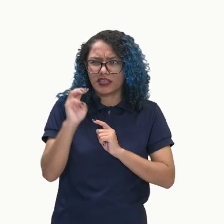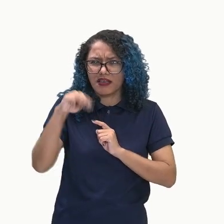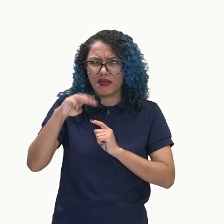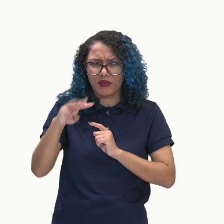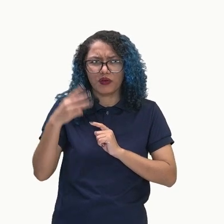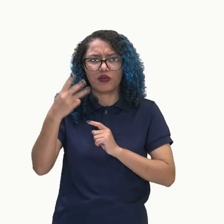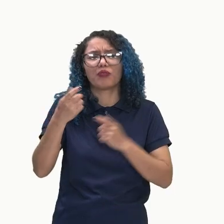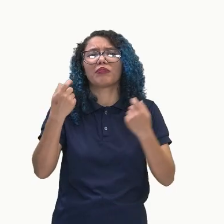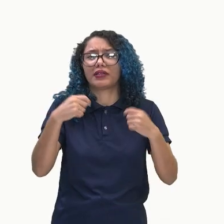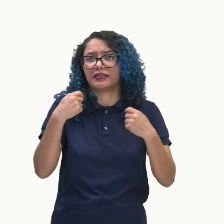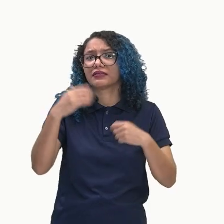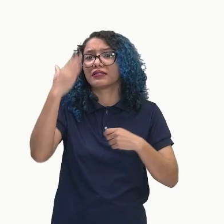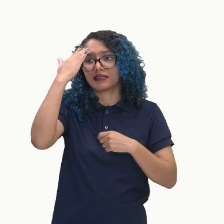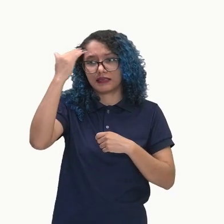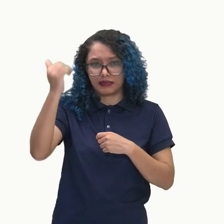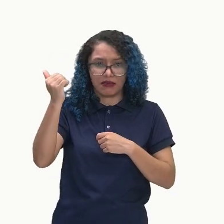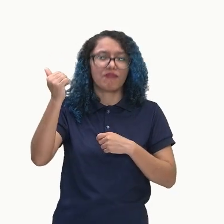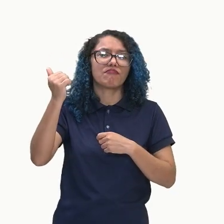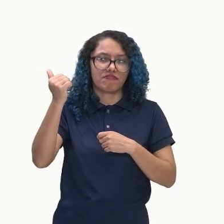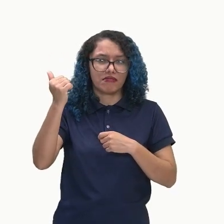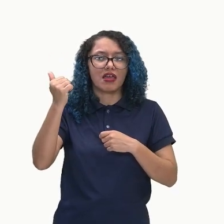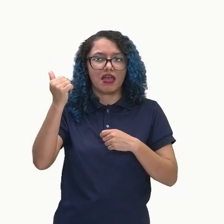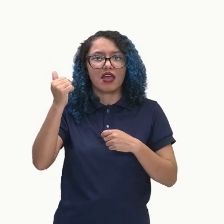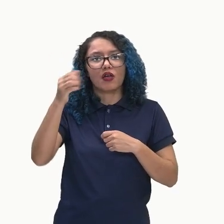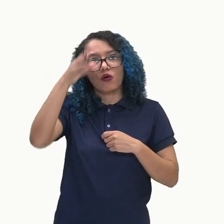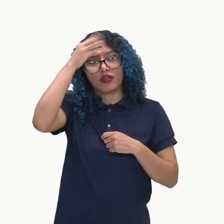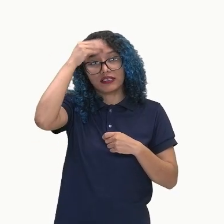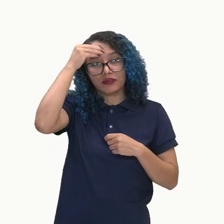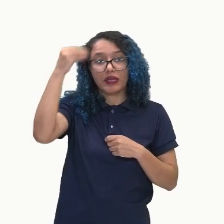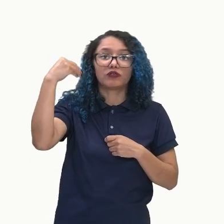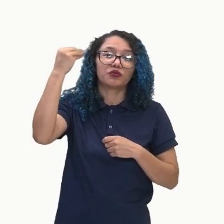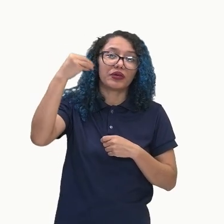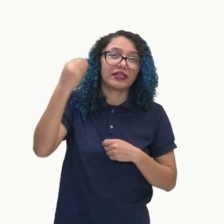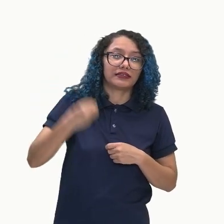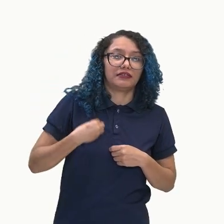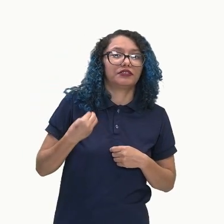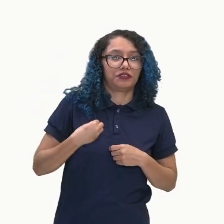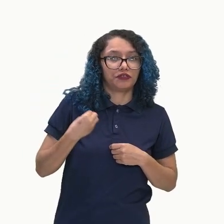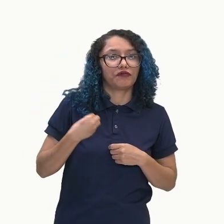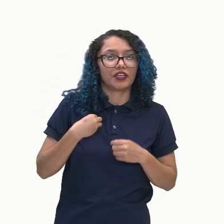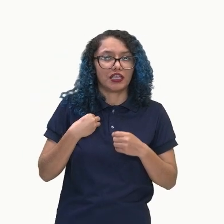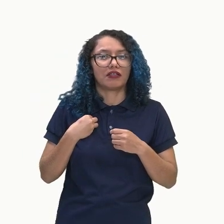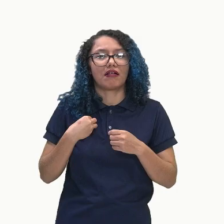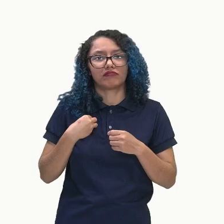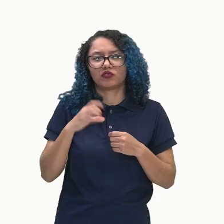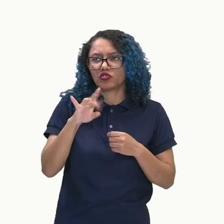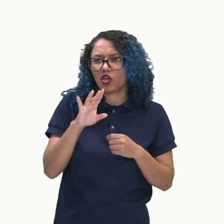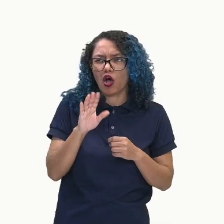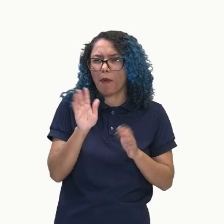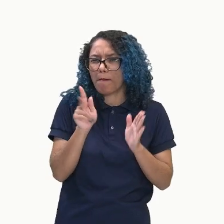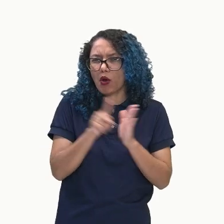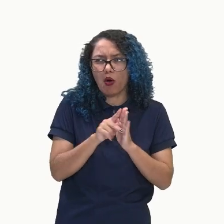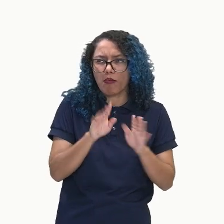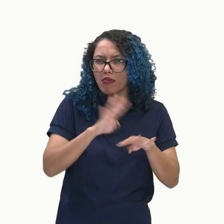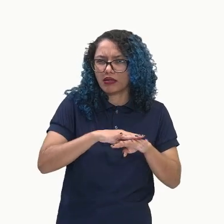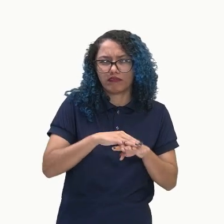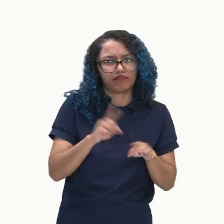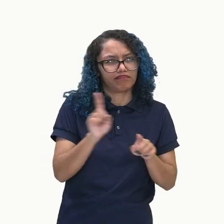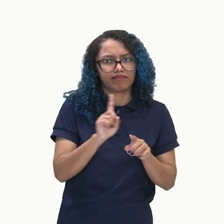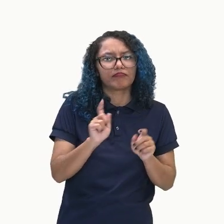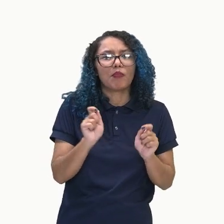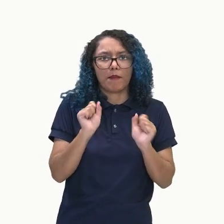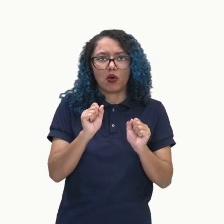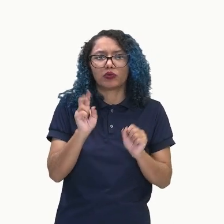dominar isso aí a título mesmo de conhecimento para a vida, e não só conhecimento matemático. E 1